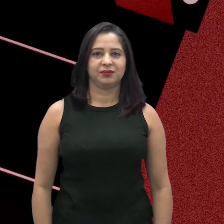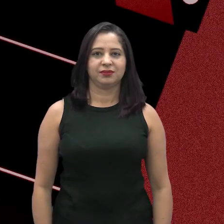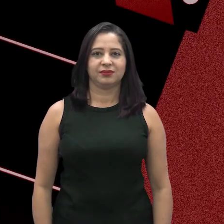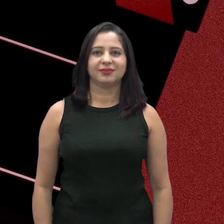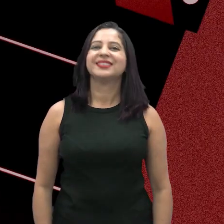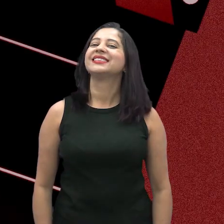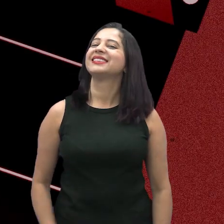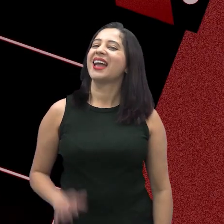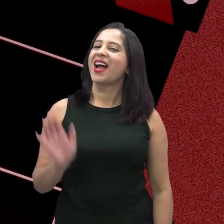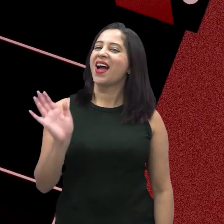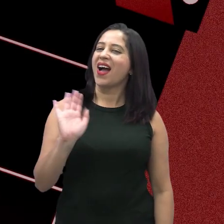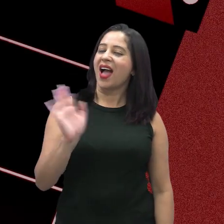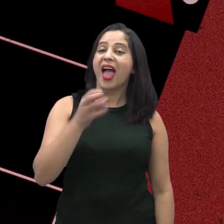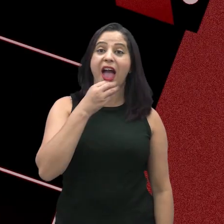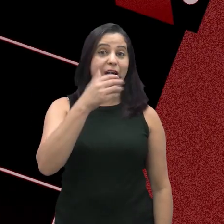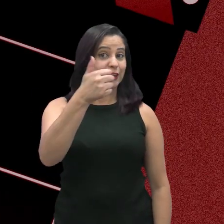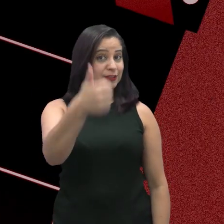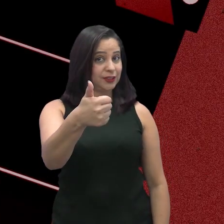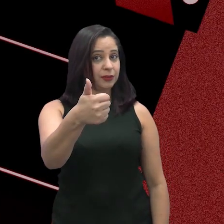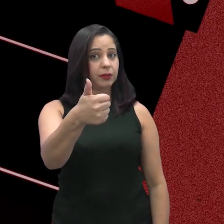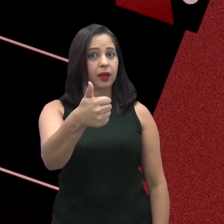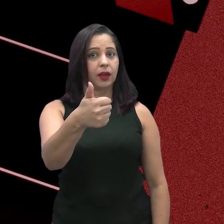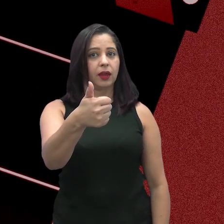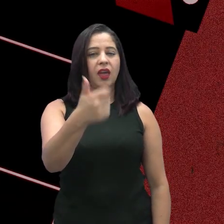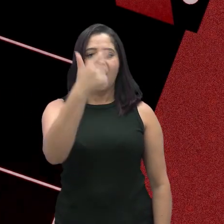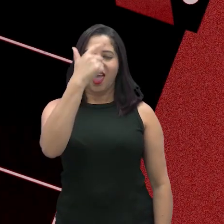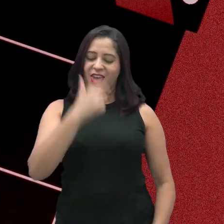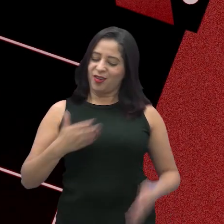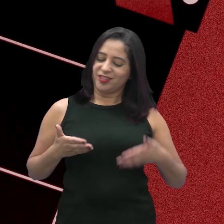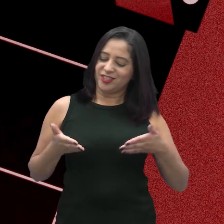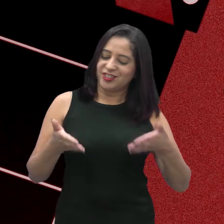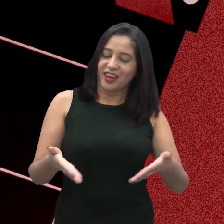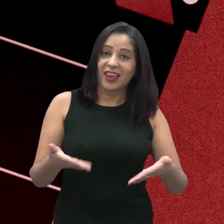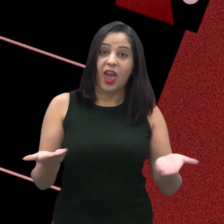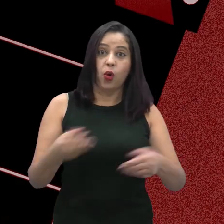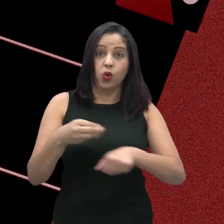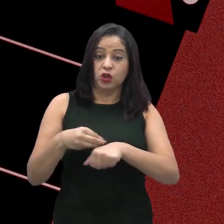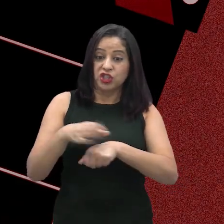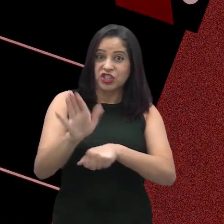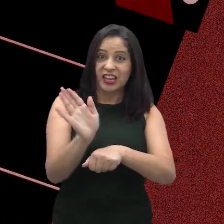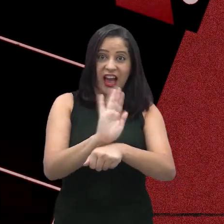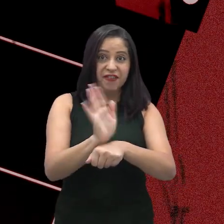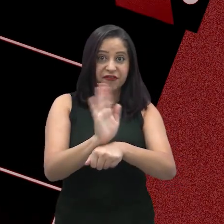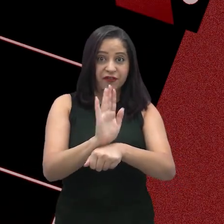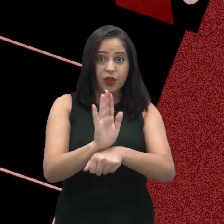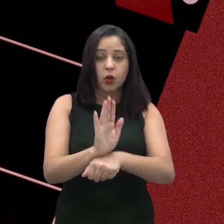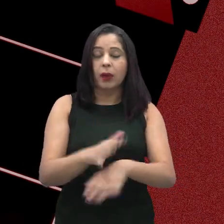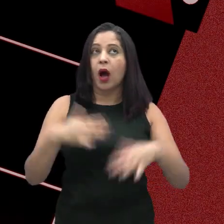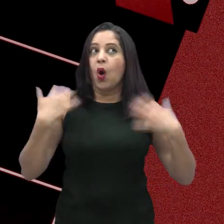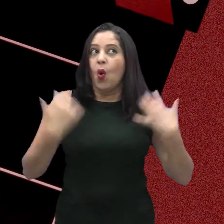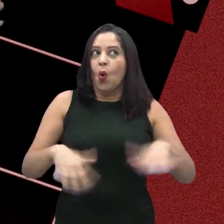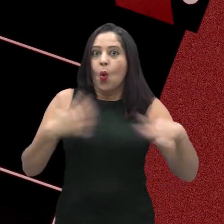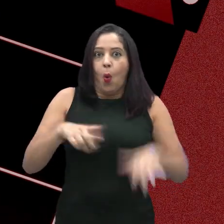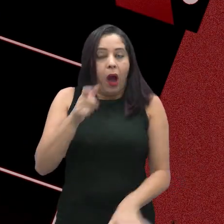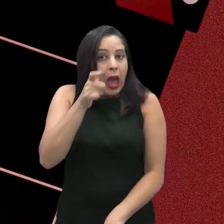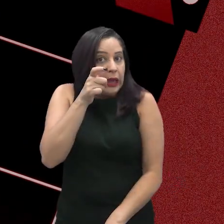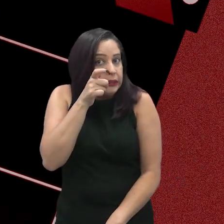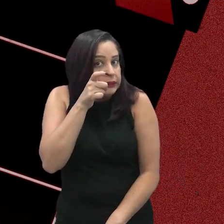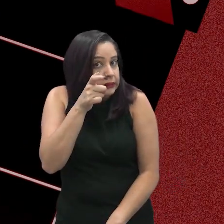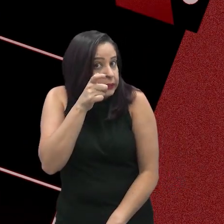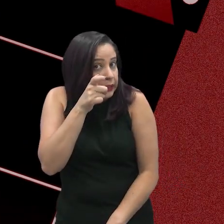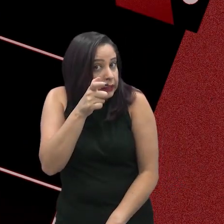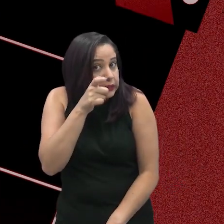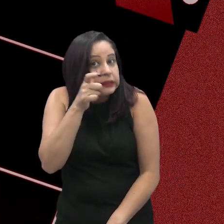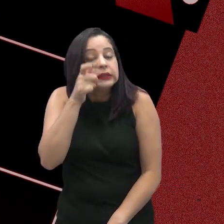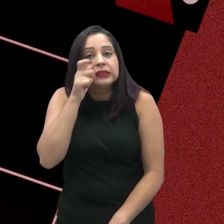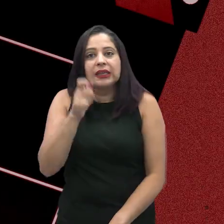Oi, minha gente, tudo jóia? Eu tô na área para indicar um filme muito, mas muito interessante. Eu adorei.